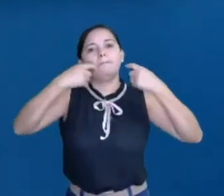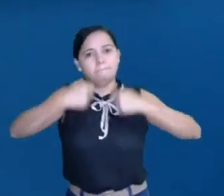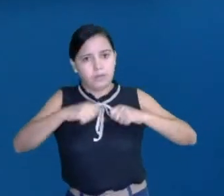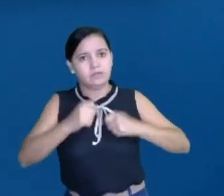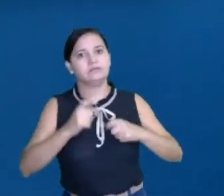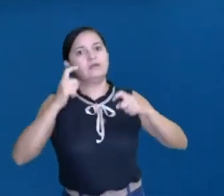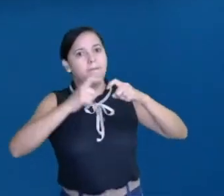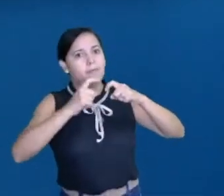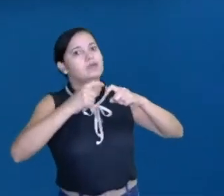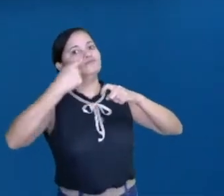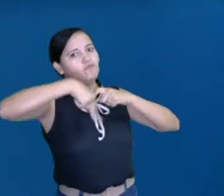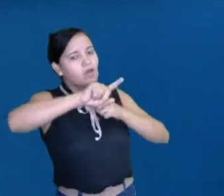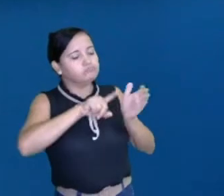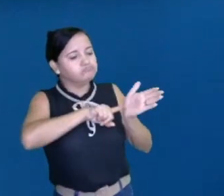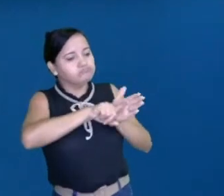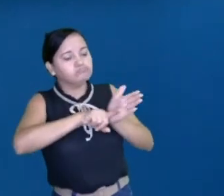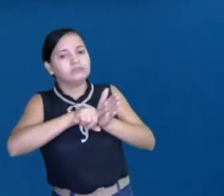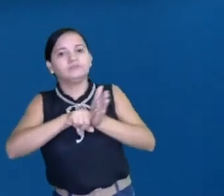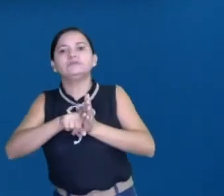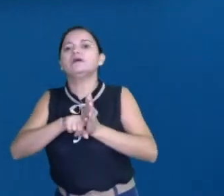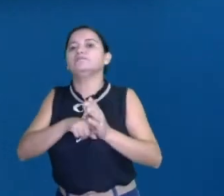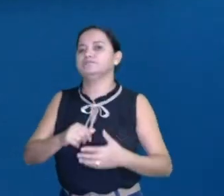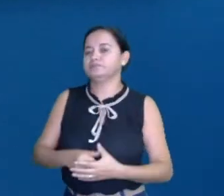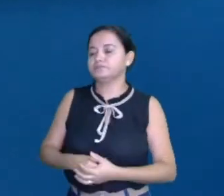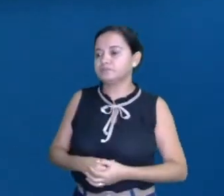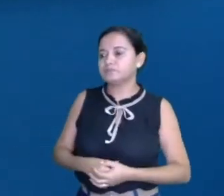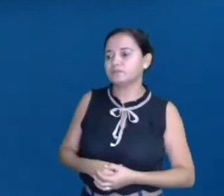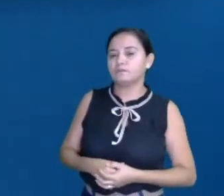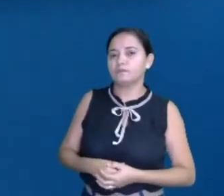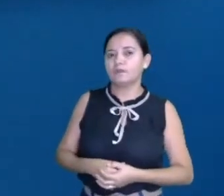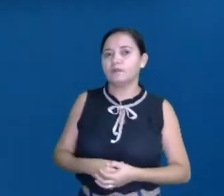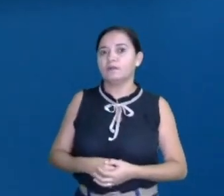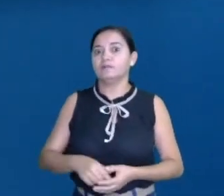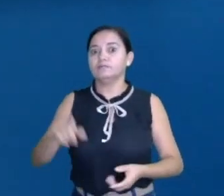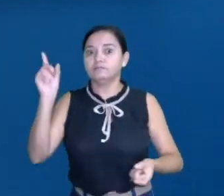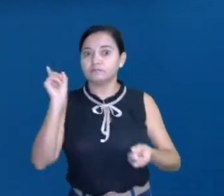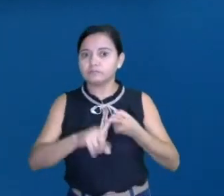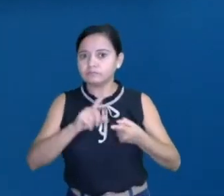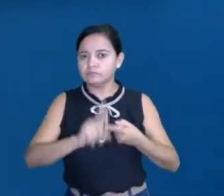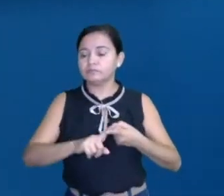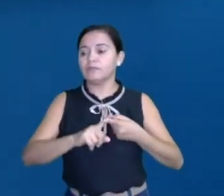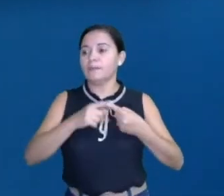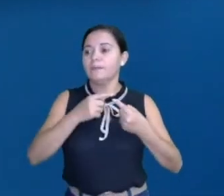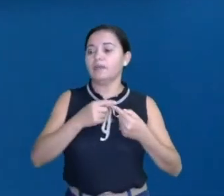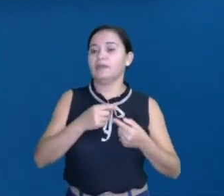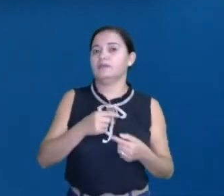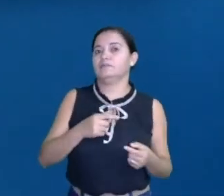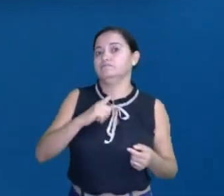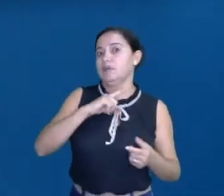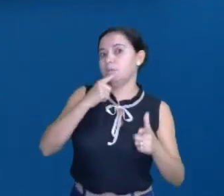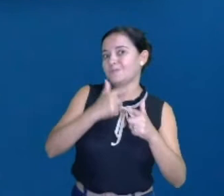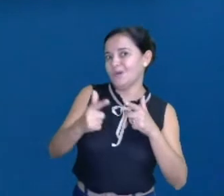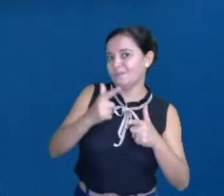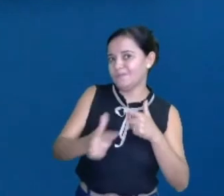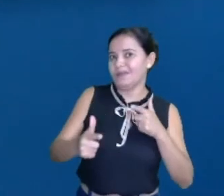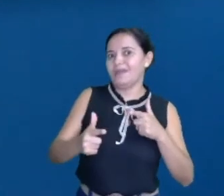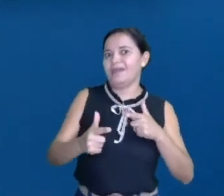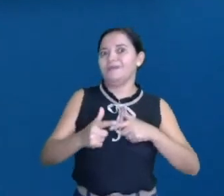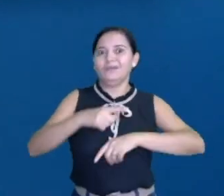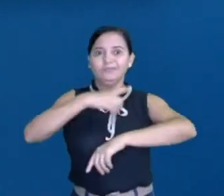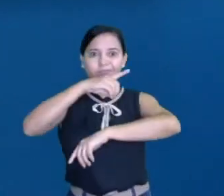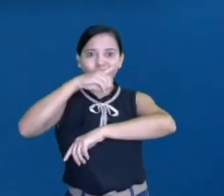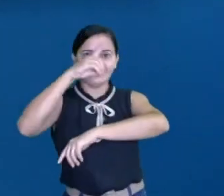tratamento específico para ela. Outras doenças também afetam bastante as articulações, como a chikungunya, quando o vírus